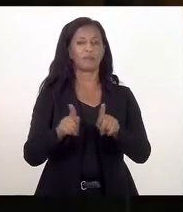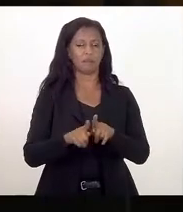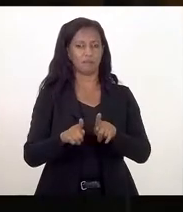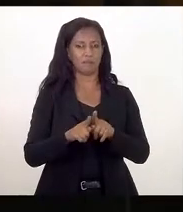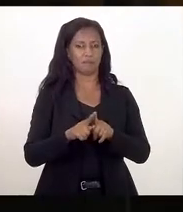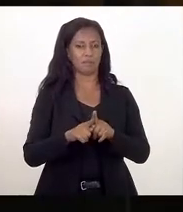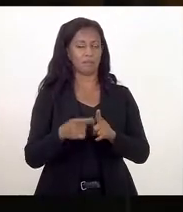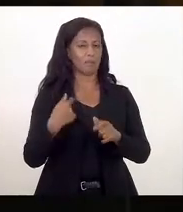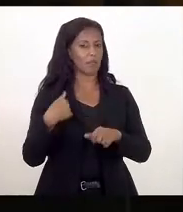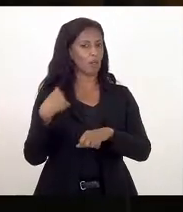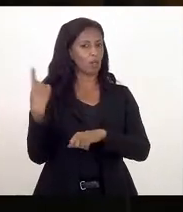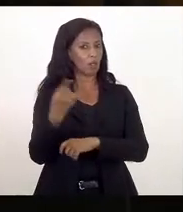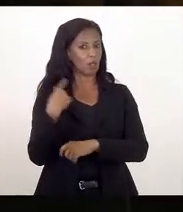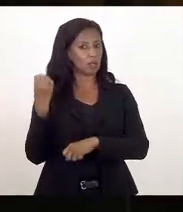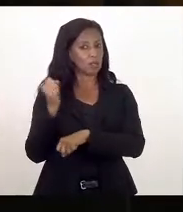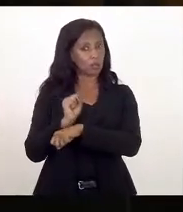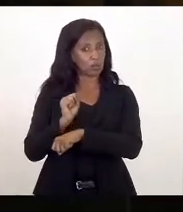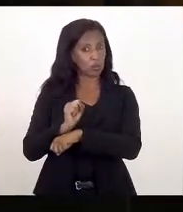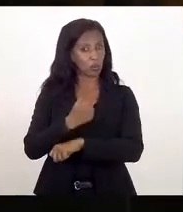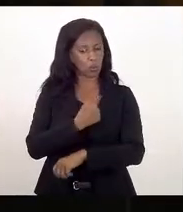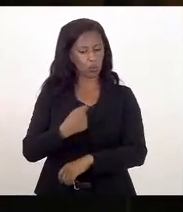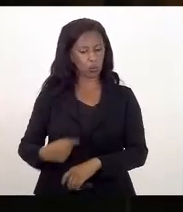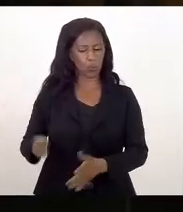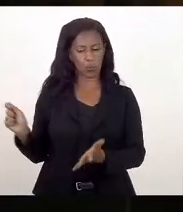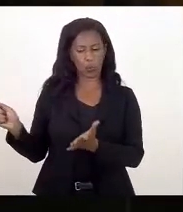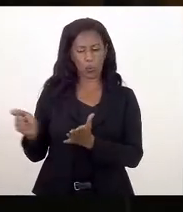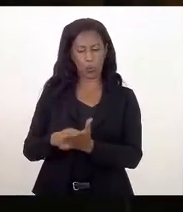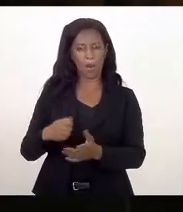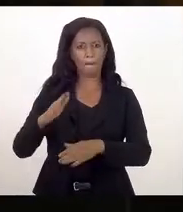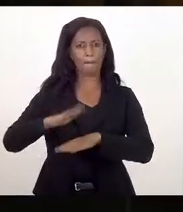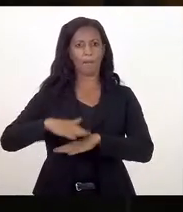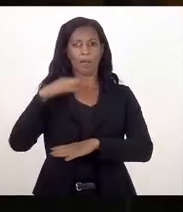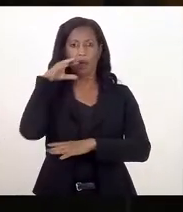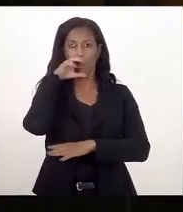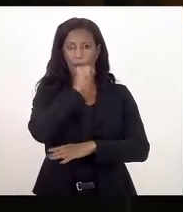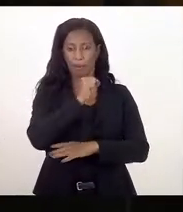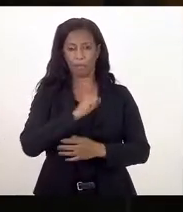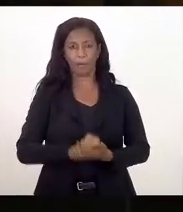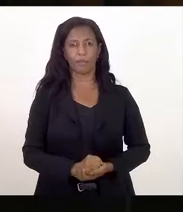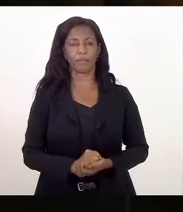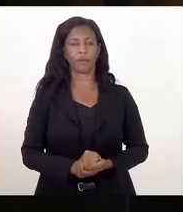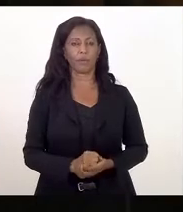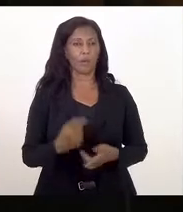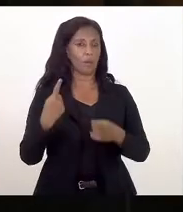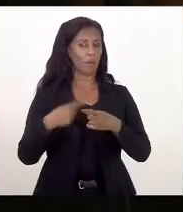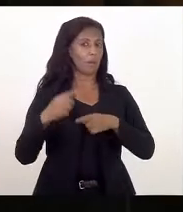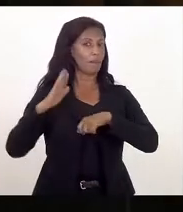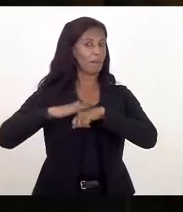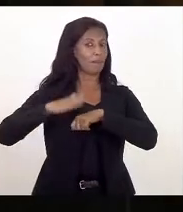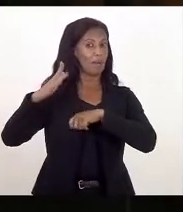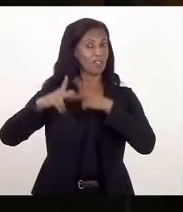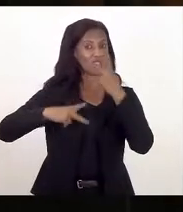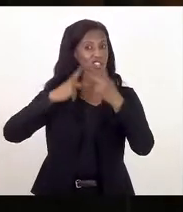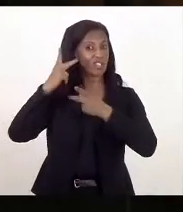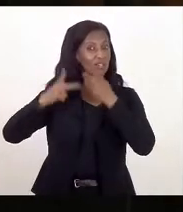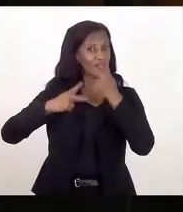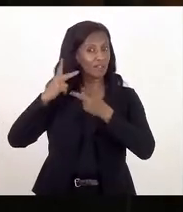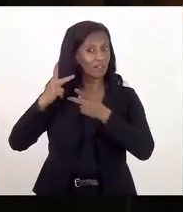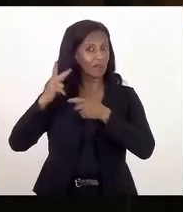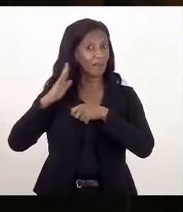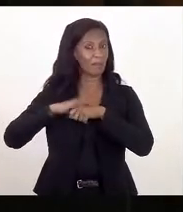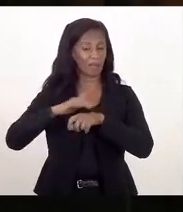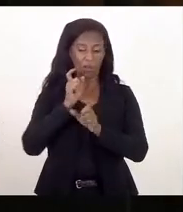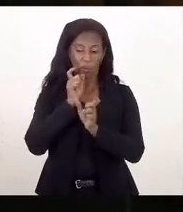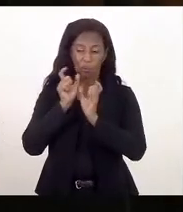esperamos que o governador sancione o mais rápido possível, porque mais que falar, mais do que